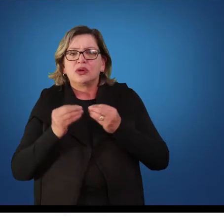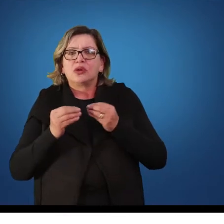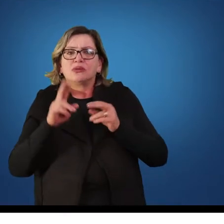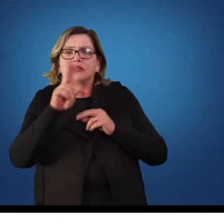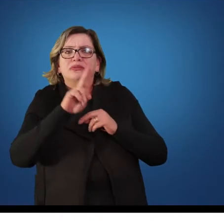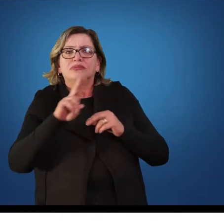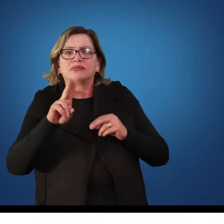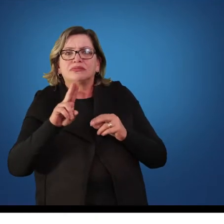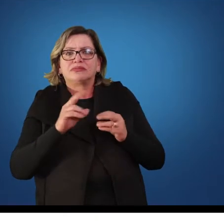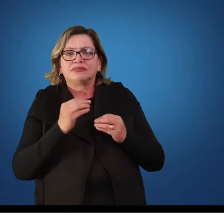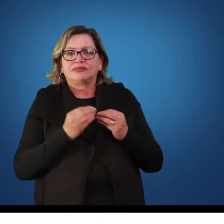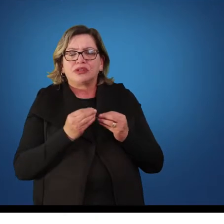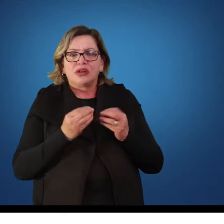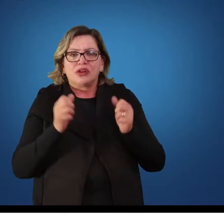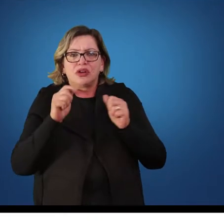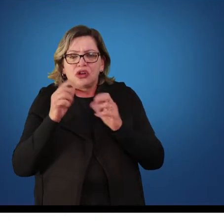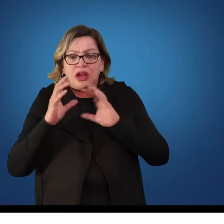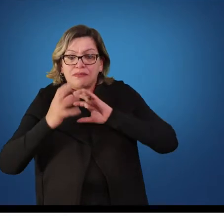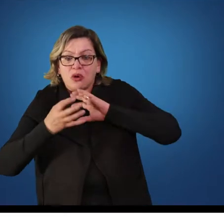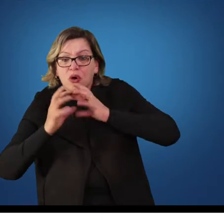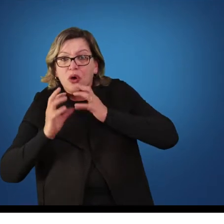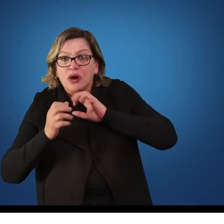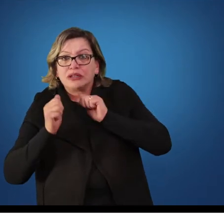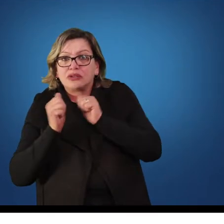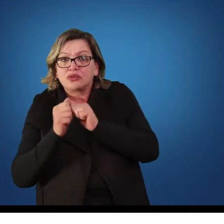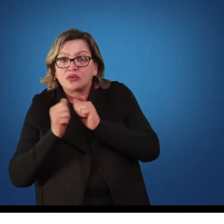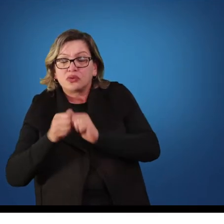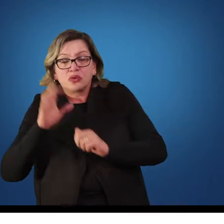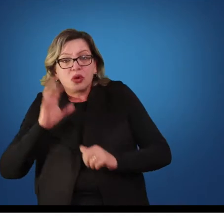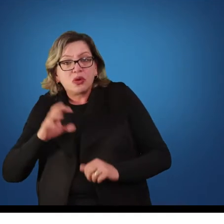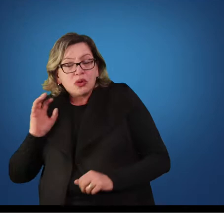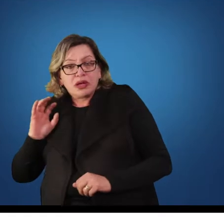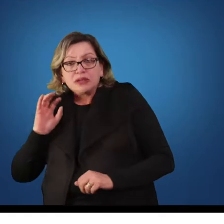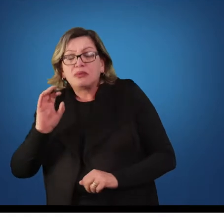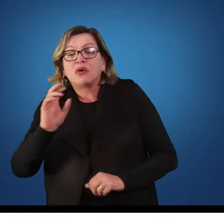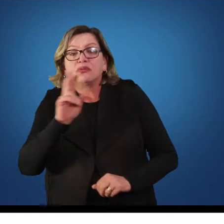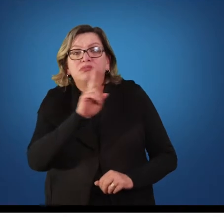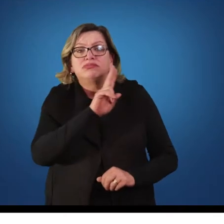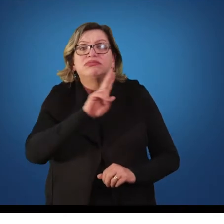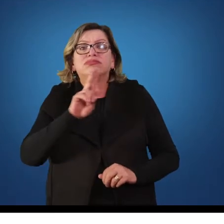e você com a bola no jogo de handebol